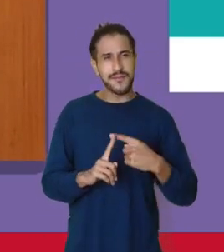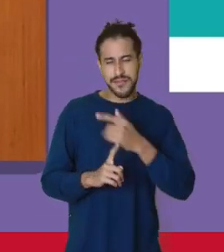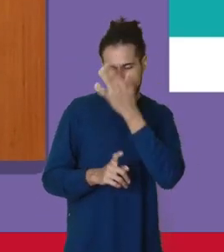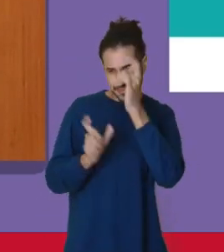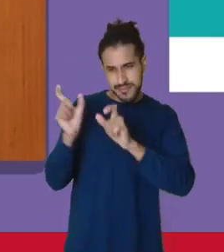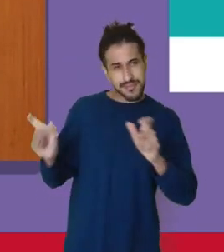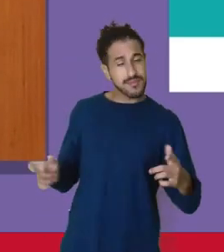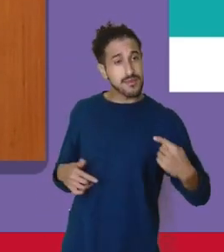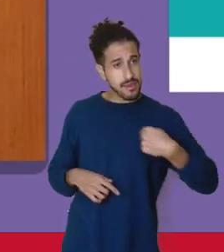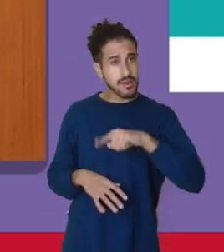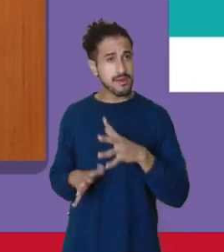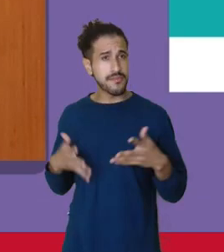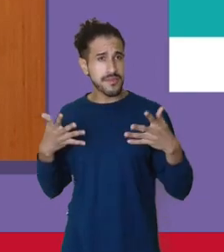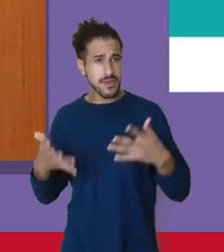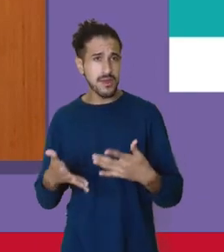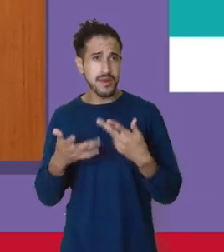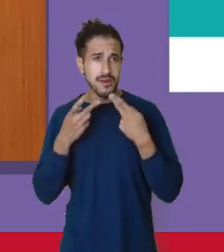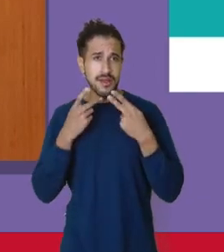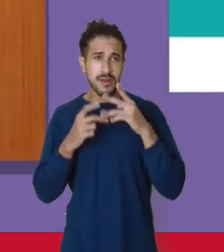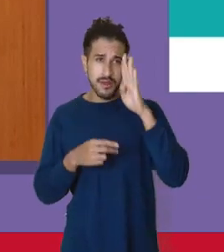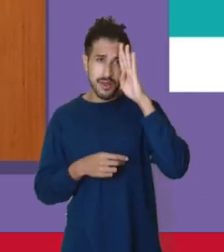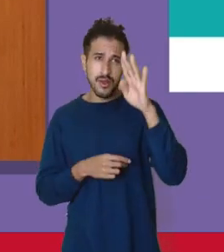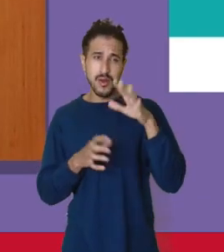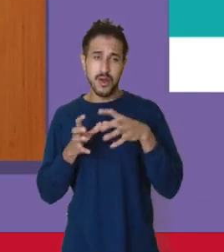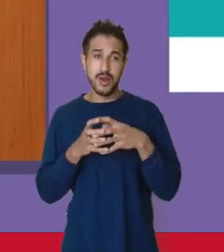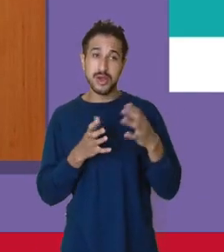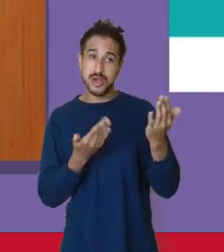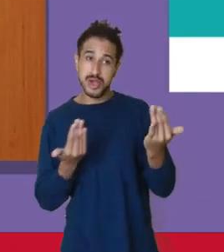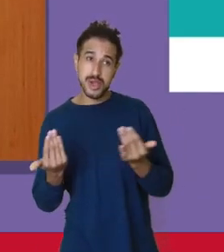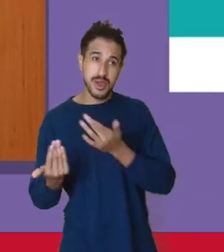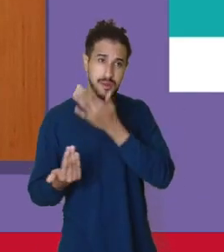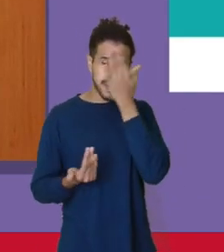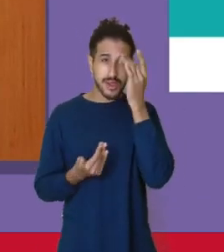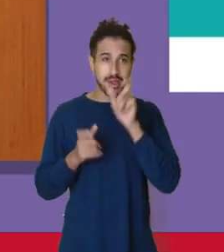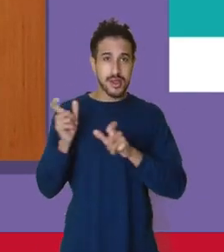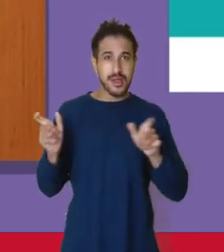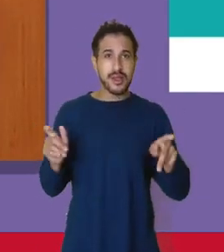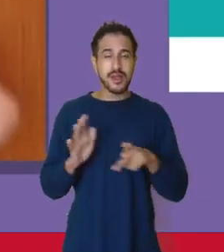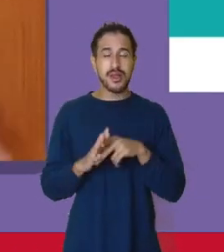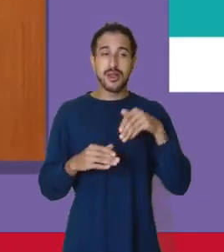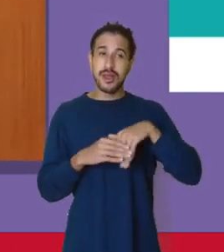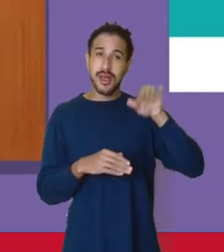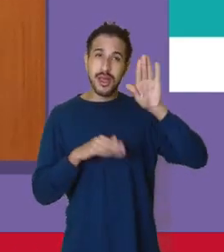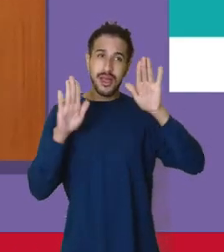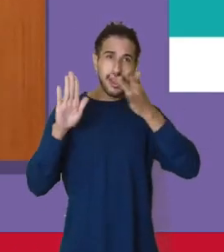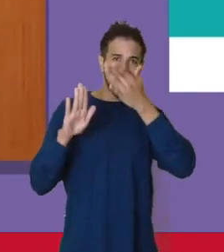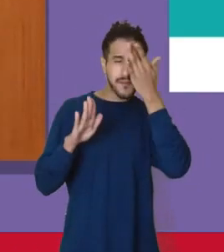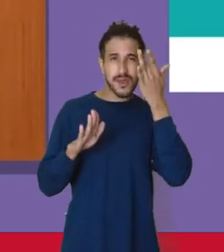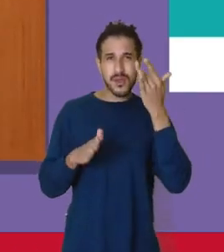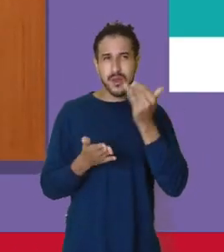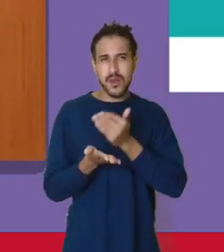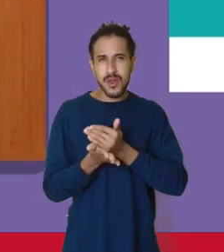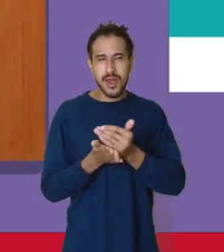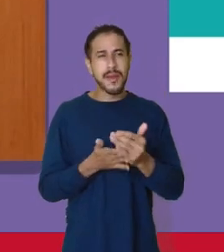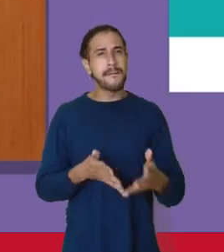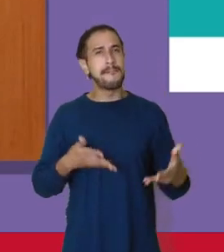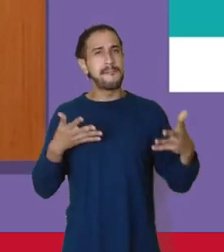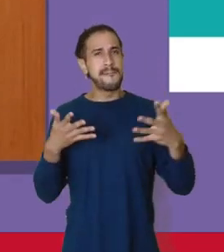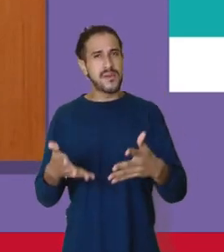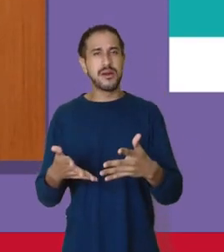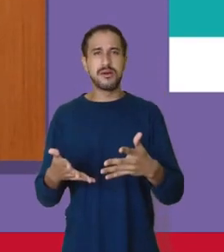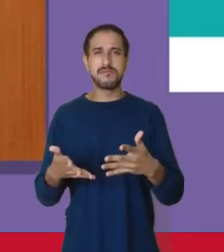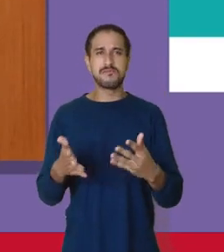pessoas que participavam, e aí falando especificamente dos Chame Gente das campanhas, elas acabavam